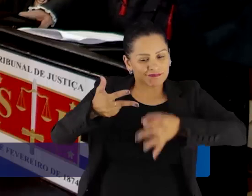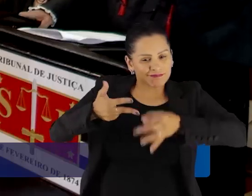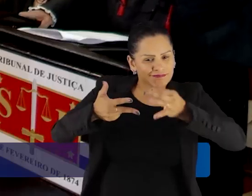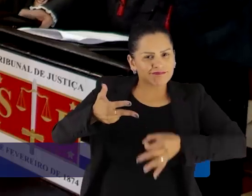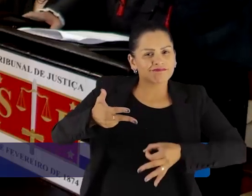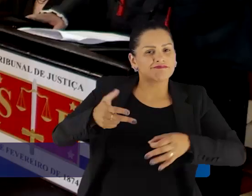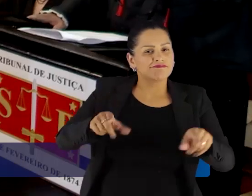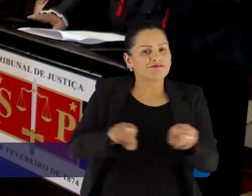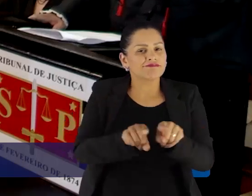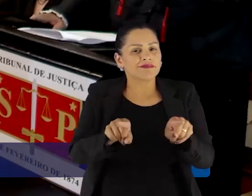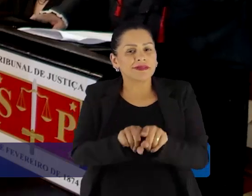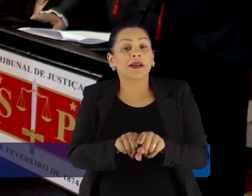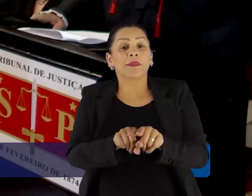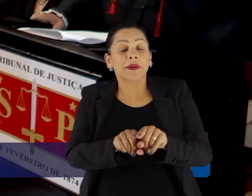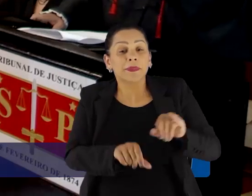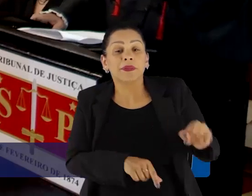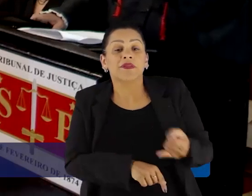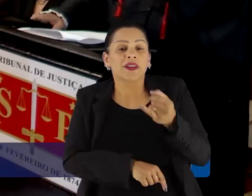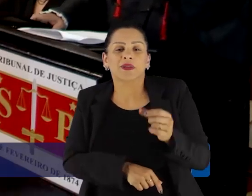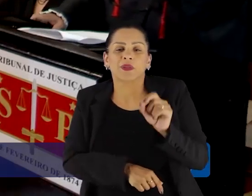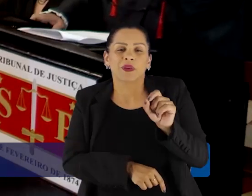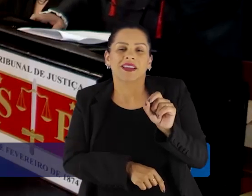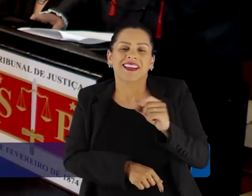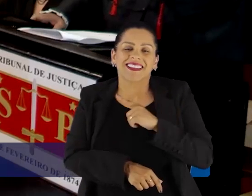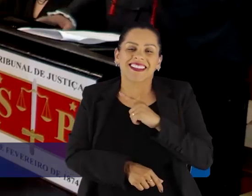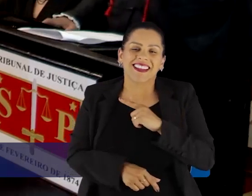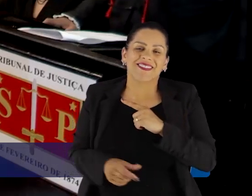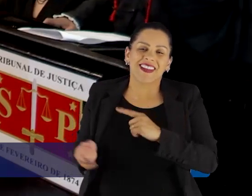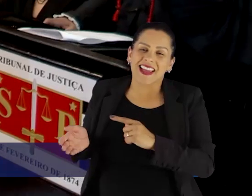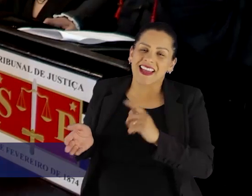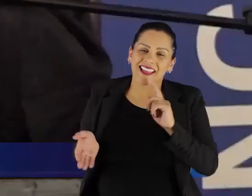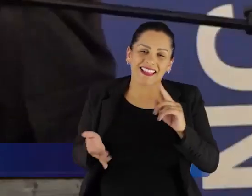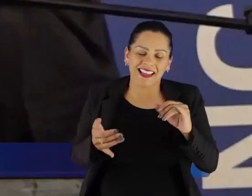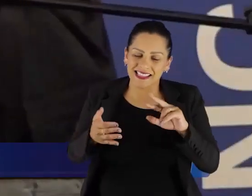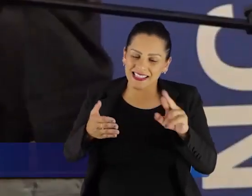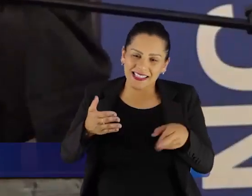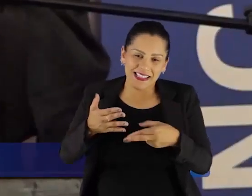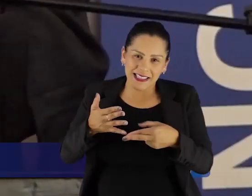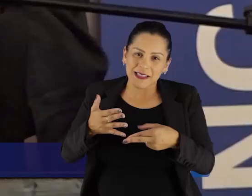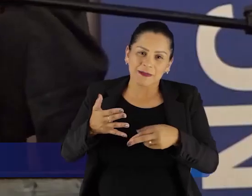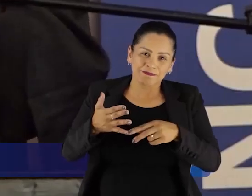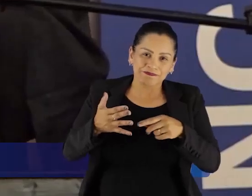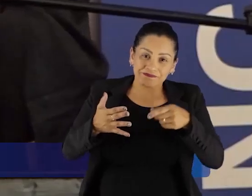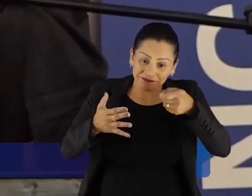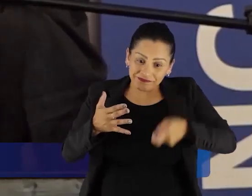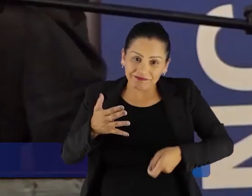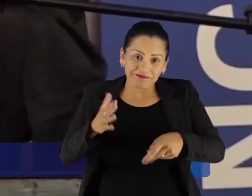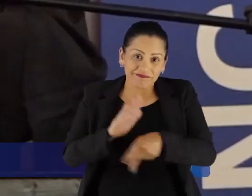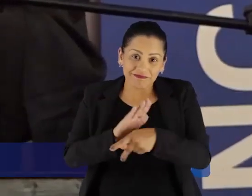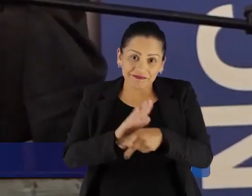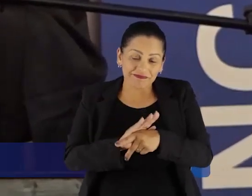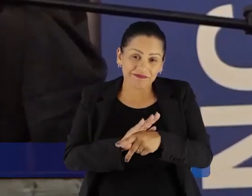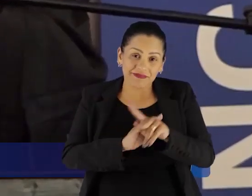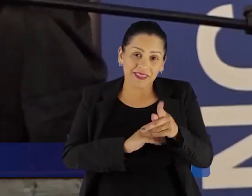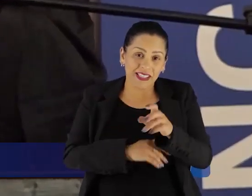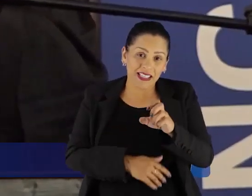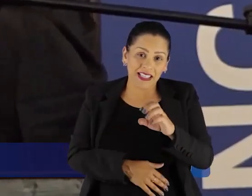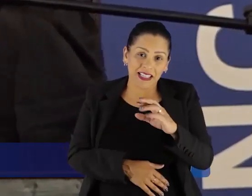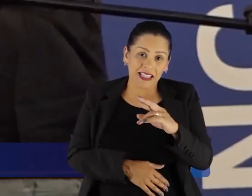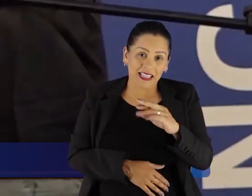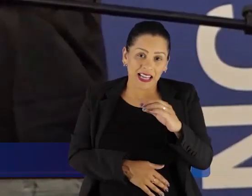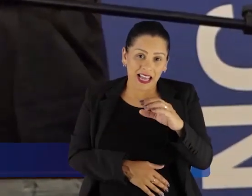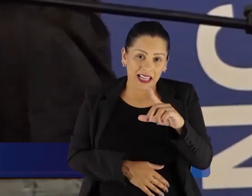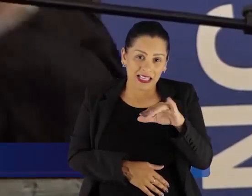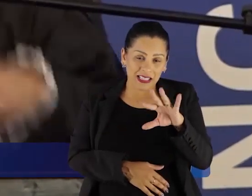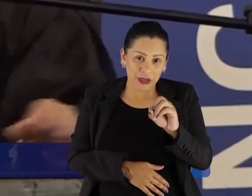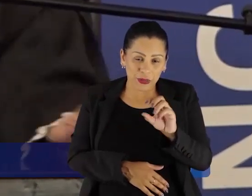da sentença do ilustre advogado Heráclito Sobral Pinto Justiça